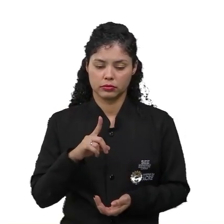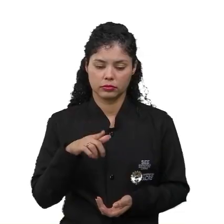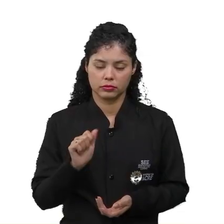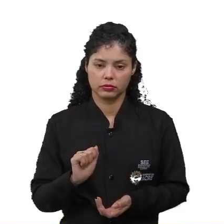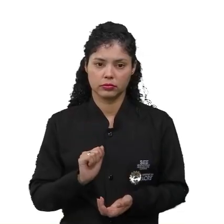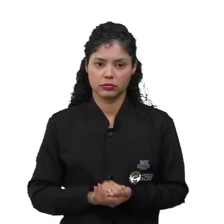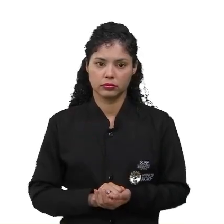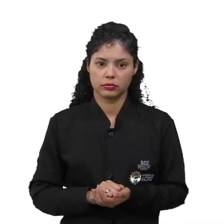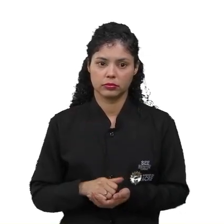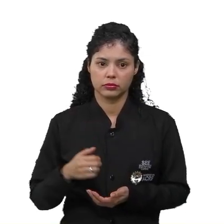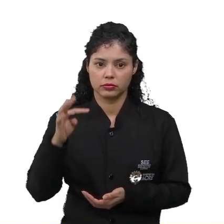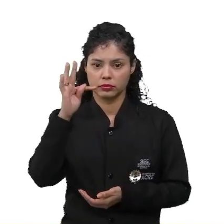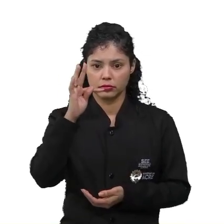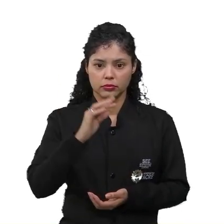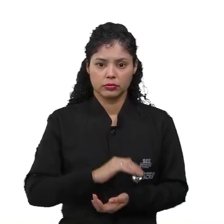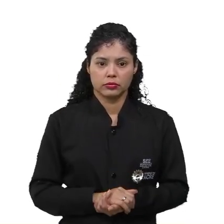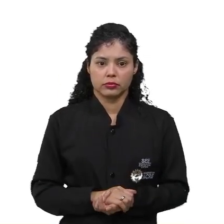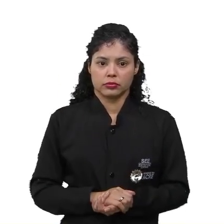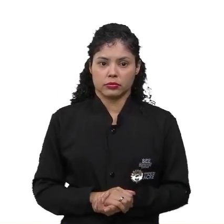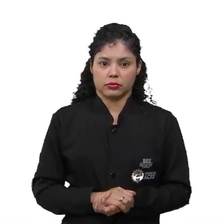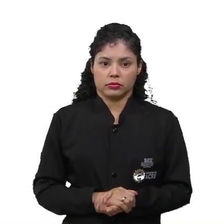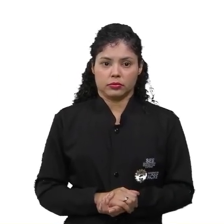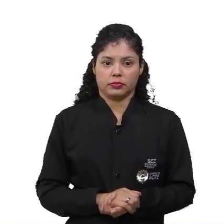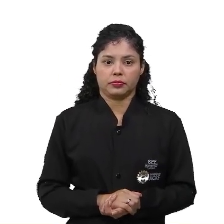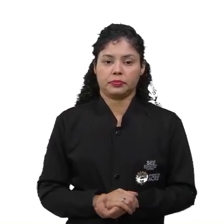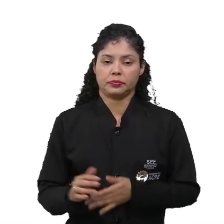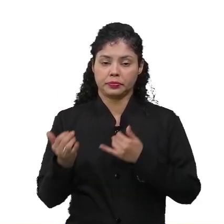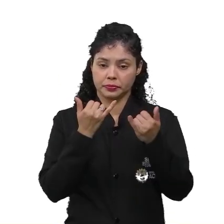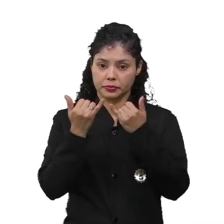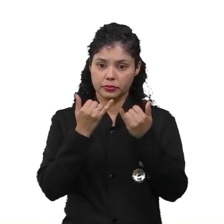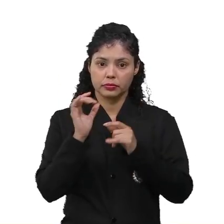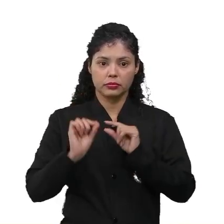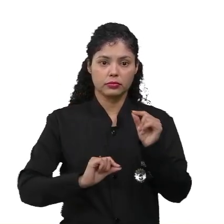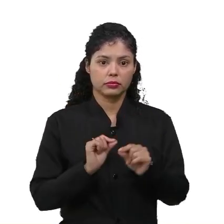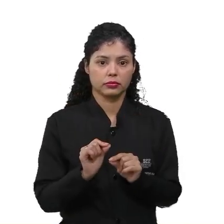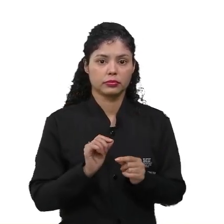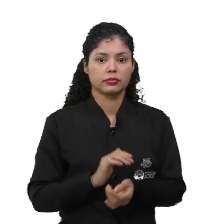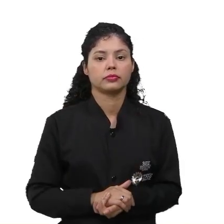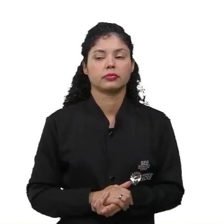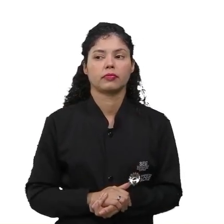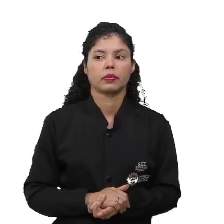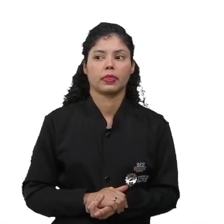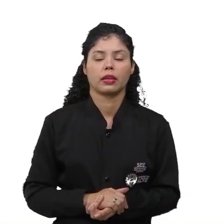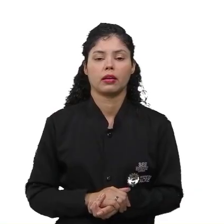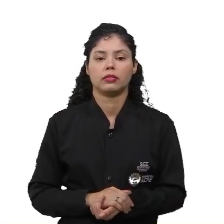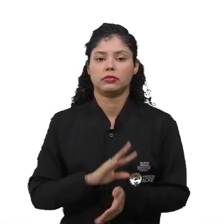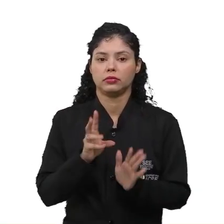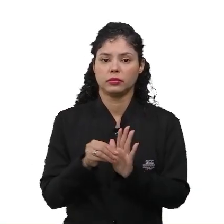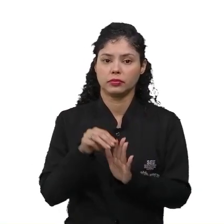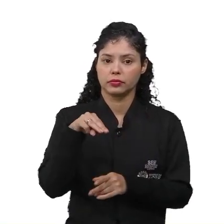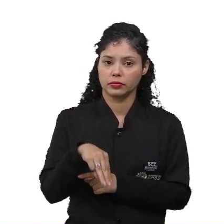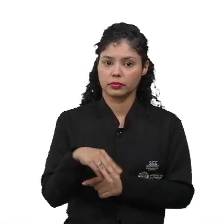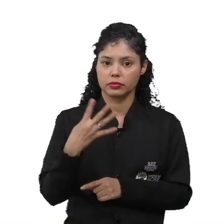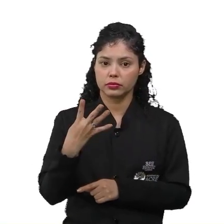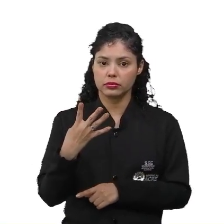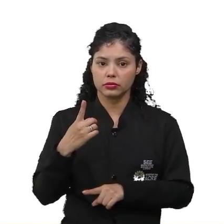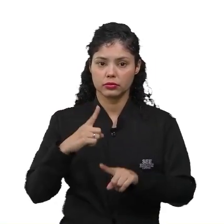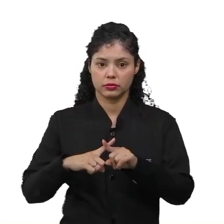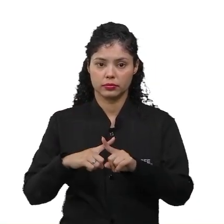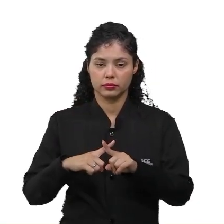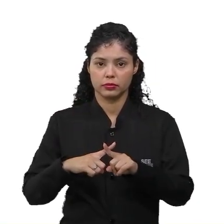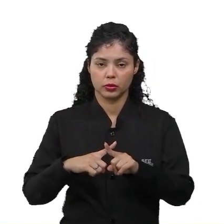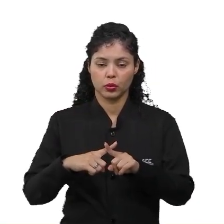elevado ao tempo. As informações que nós temos é que eu quero o montante 4 vezes